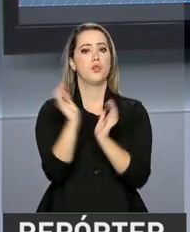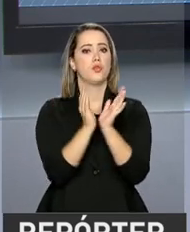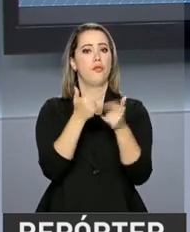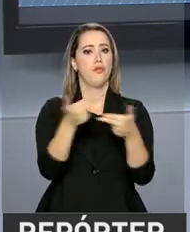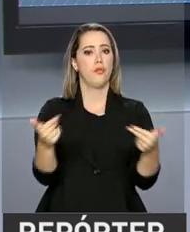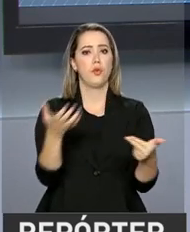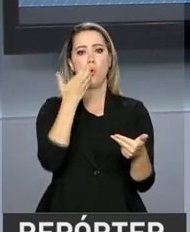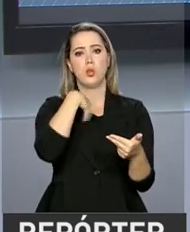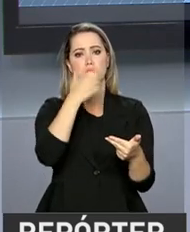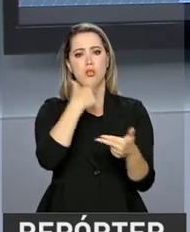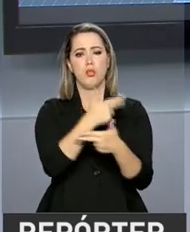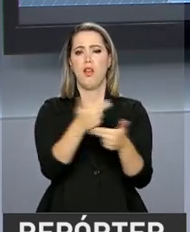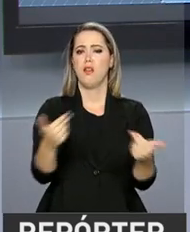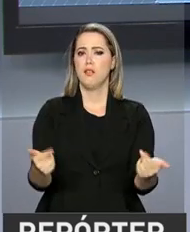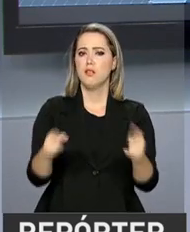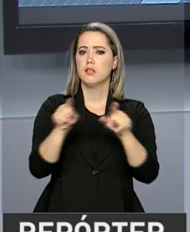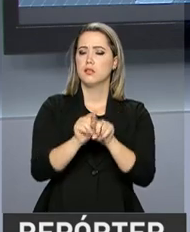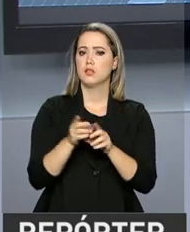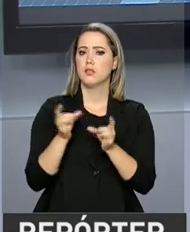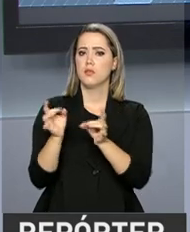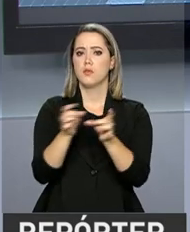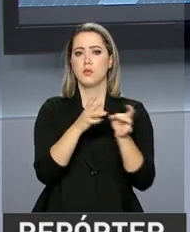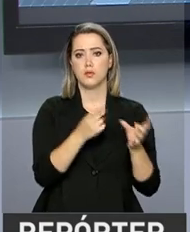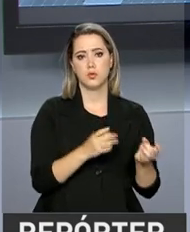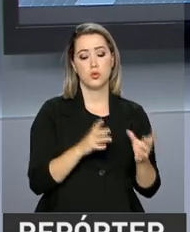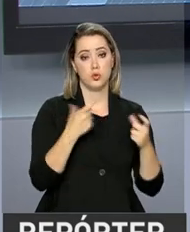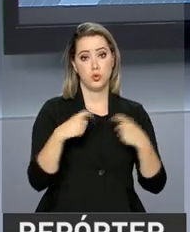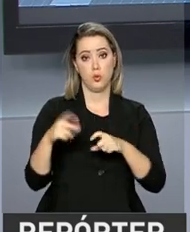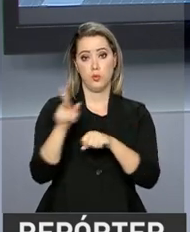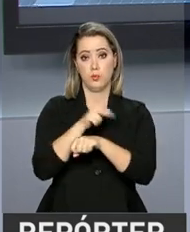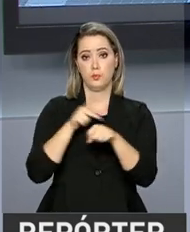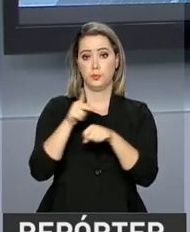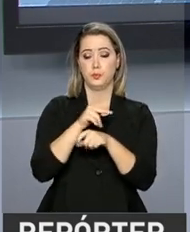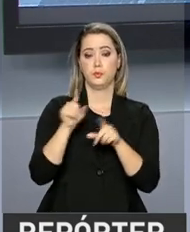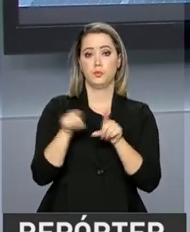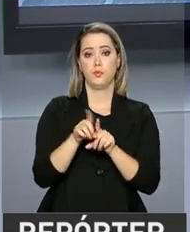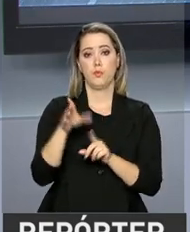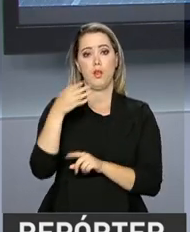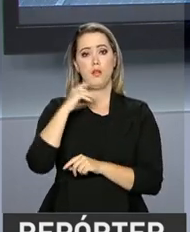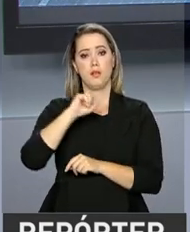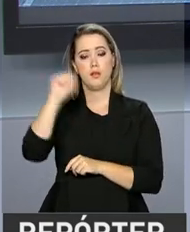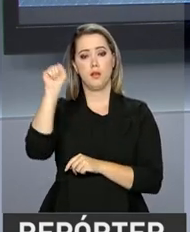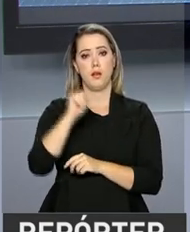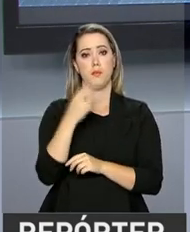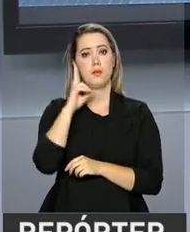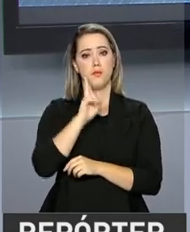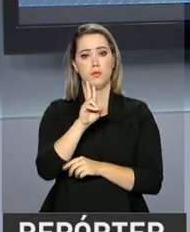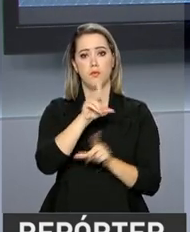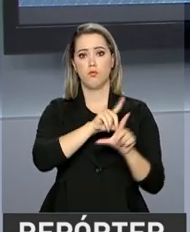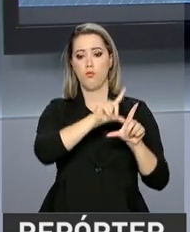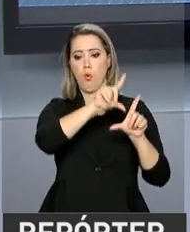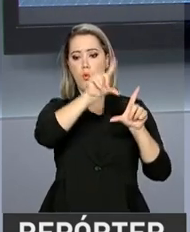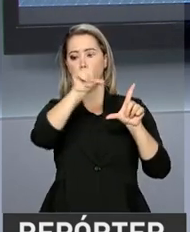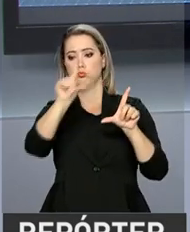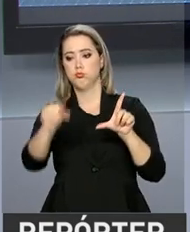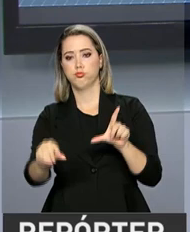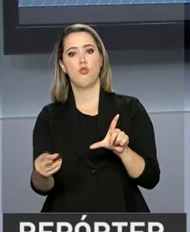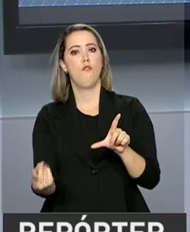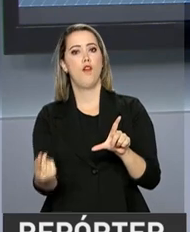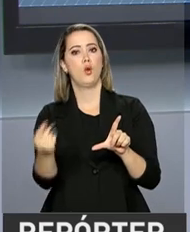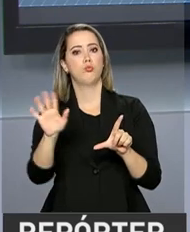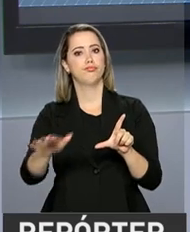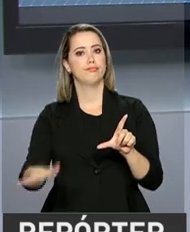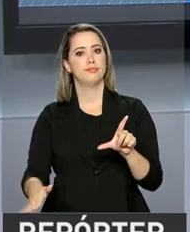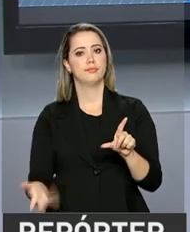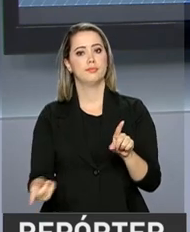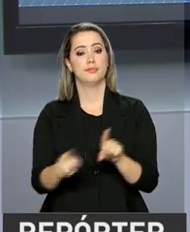frutas e hortaliças vendidas nas principais centrais de abastecimento do país. Em abril, foram registradas quedas nos preços de alguns